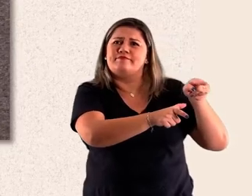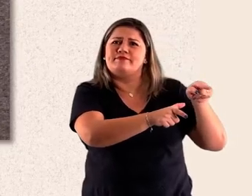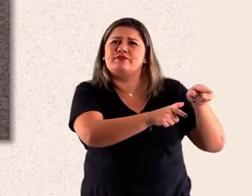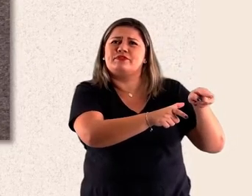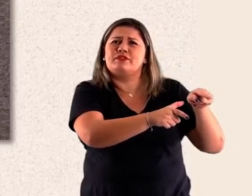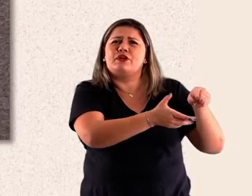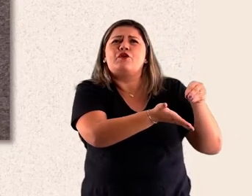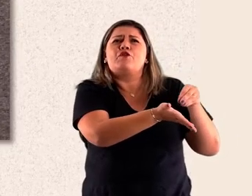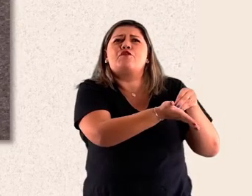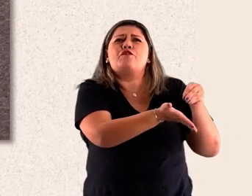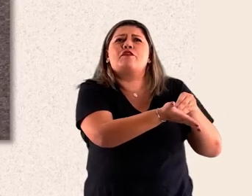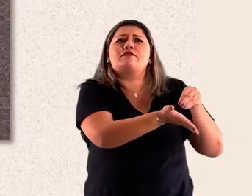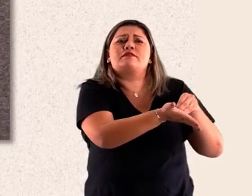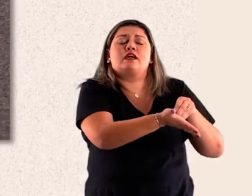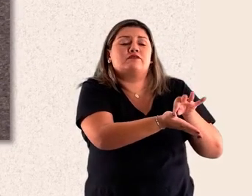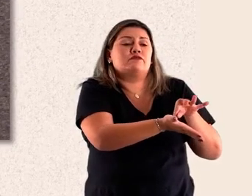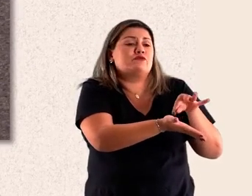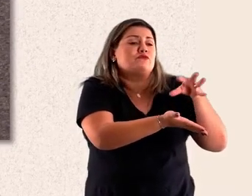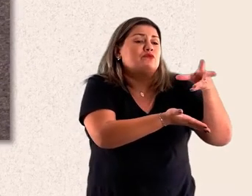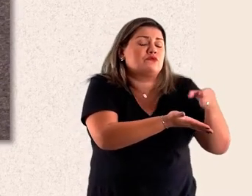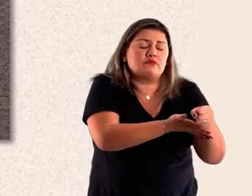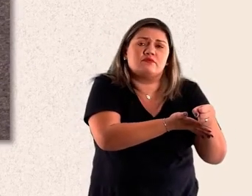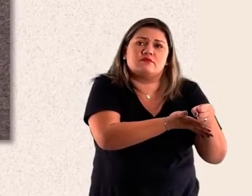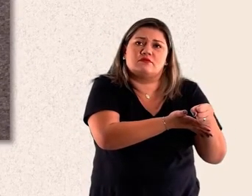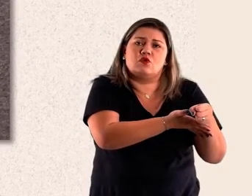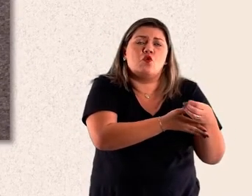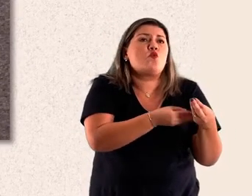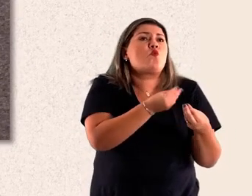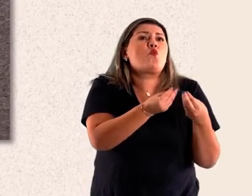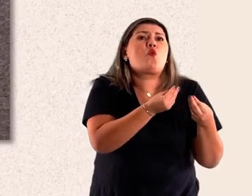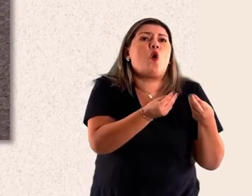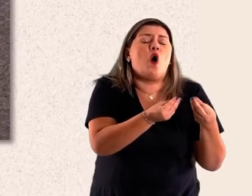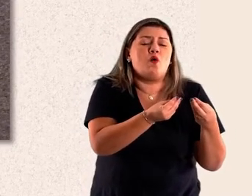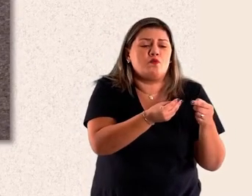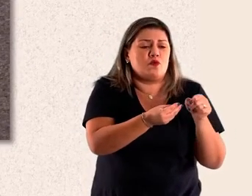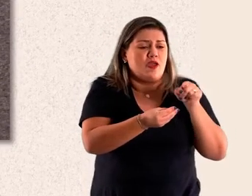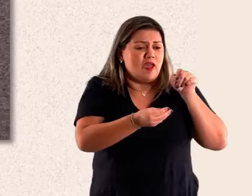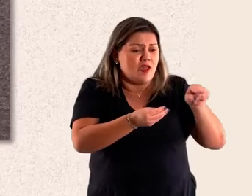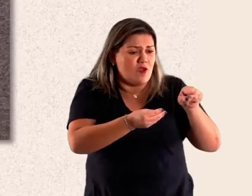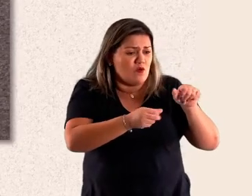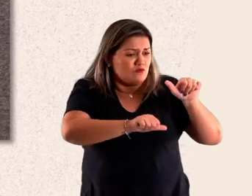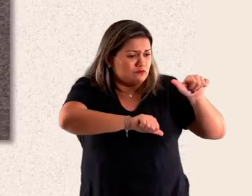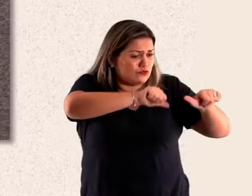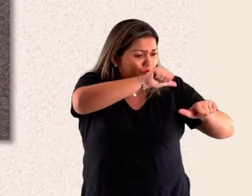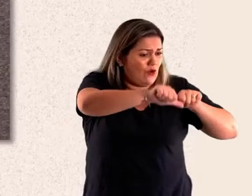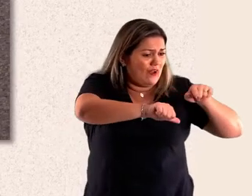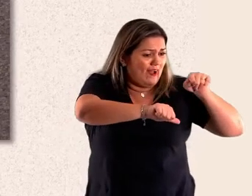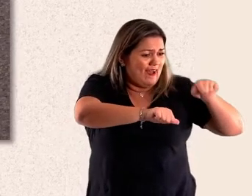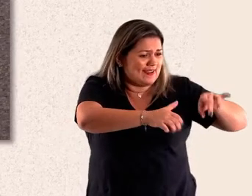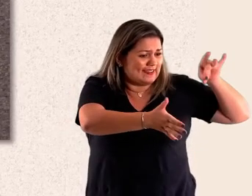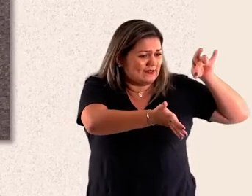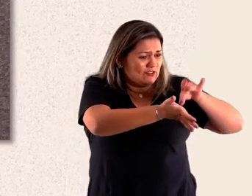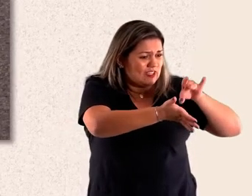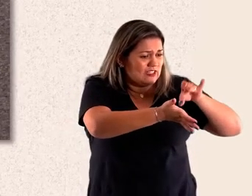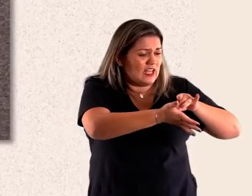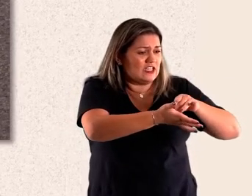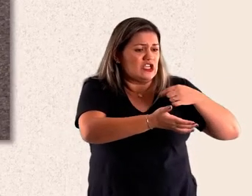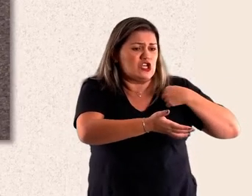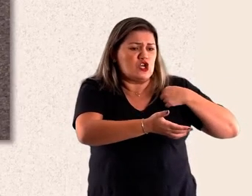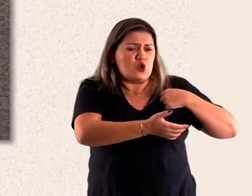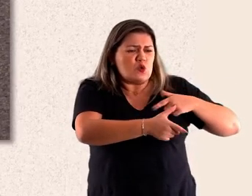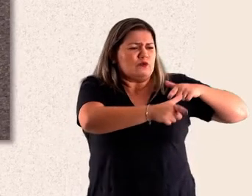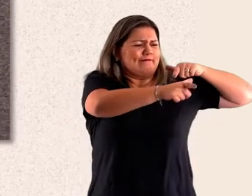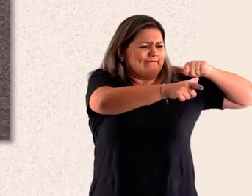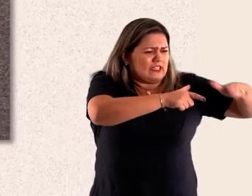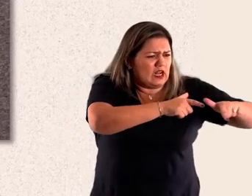deficitário em tudo E como que eu vou mudar transformar essa realidade eu vi que eu fiquei lá fiz tudo